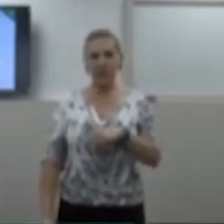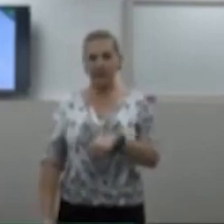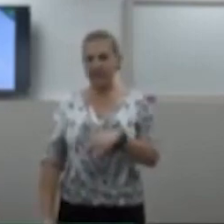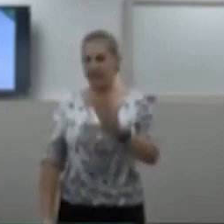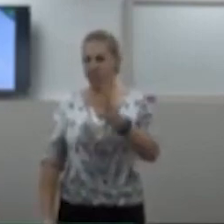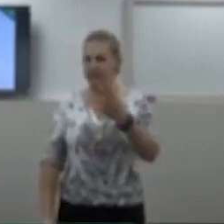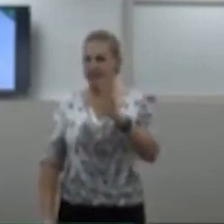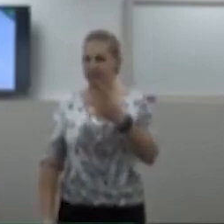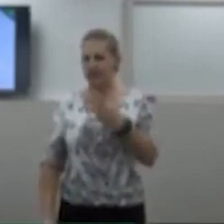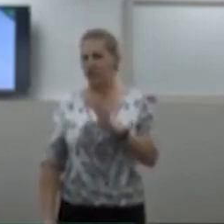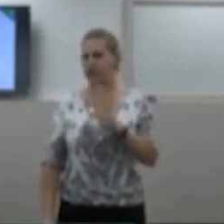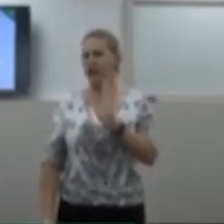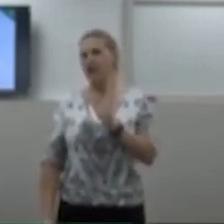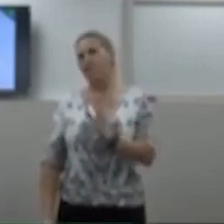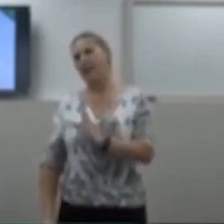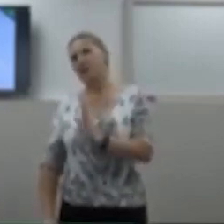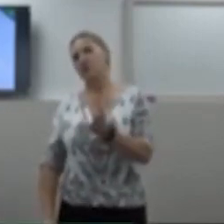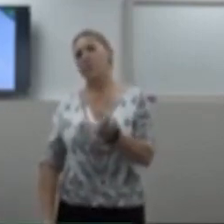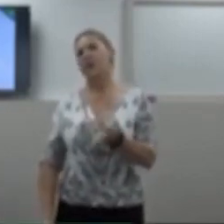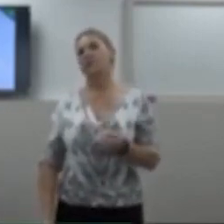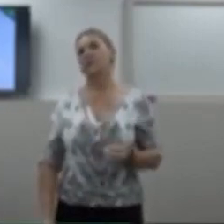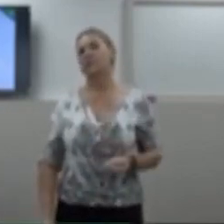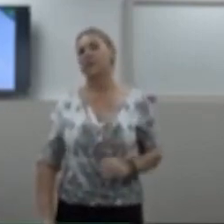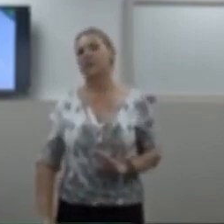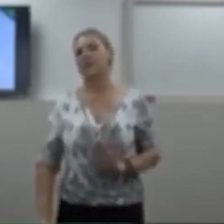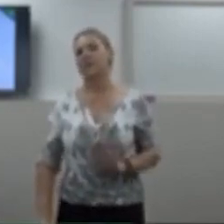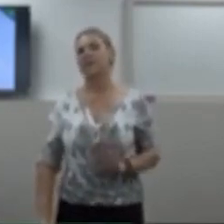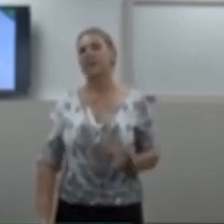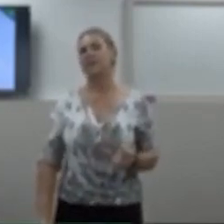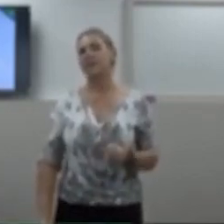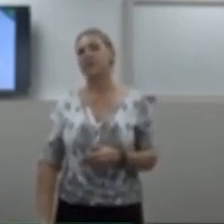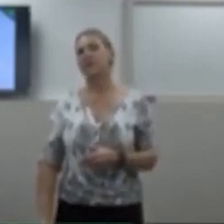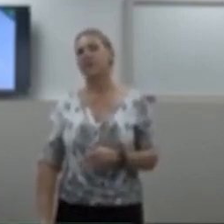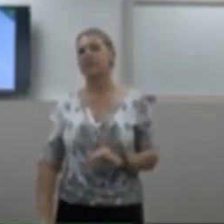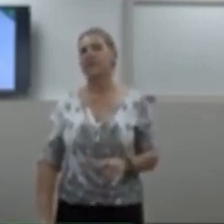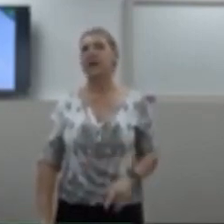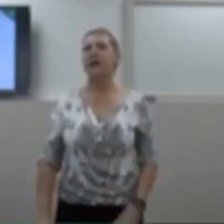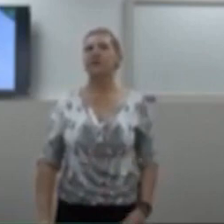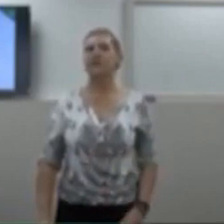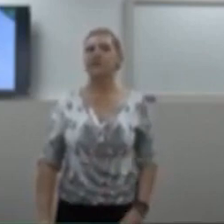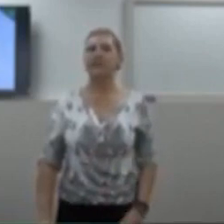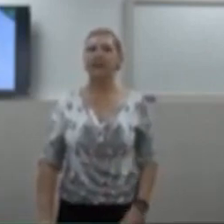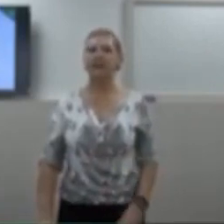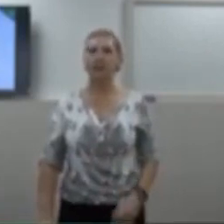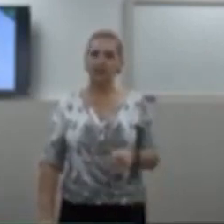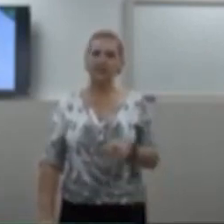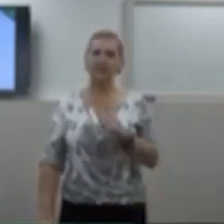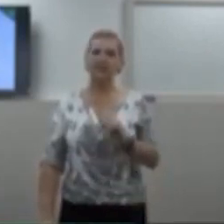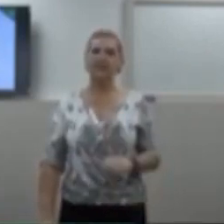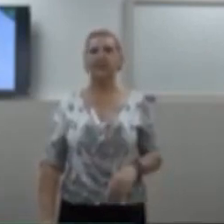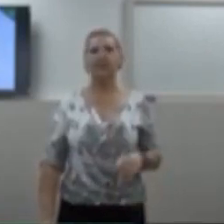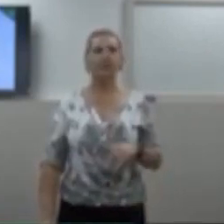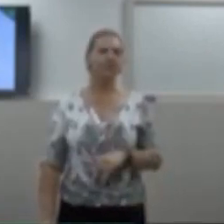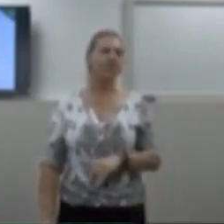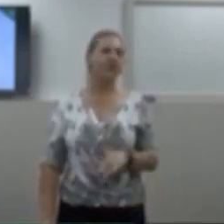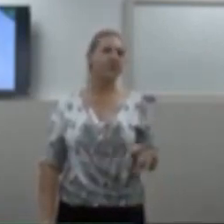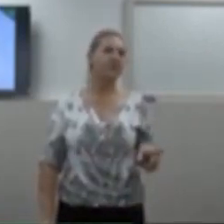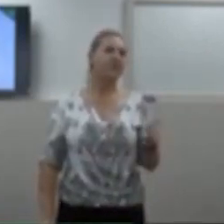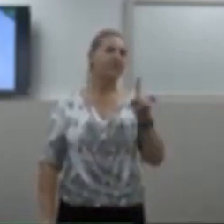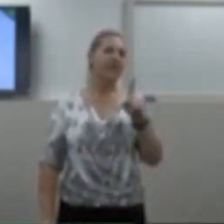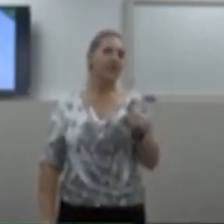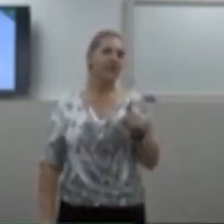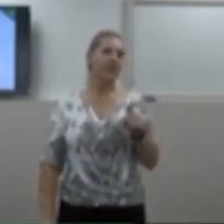encontrar lá. E nós estamos lá na página, mais ou menos na página 70 em diante, que é a nossa unidade 2, Ser